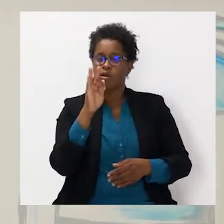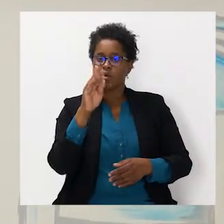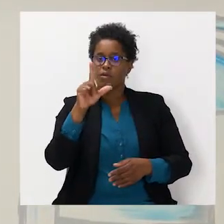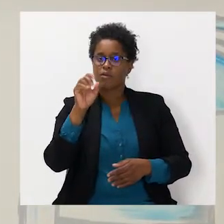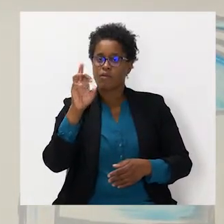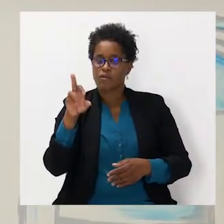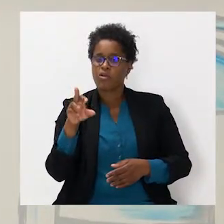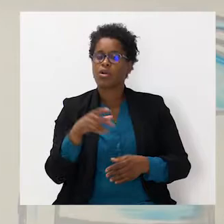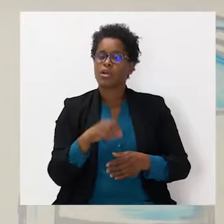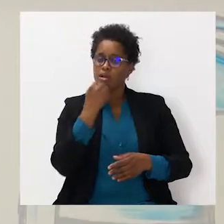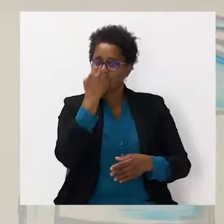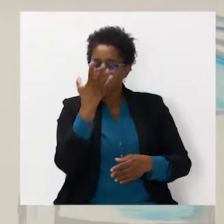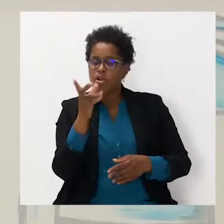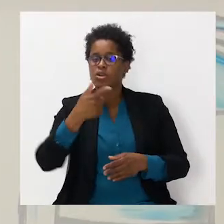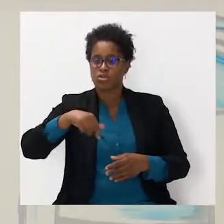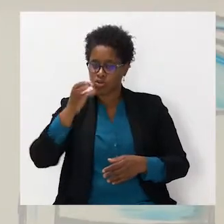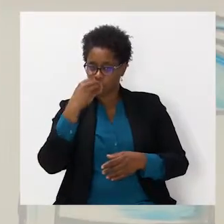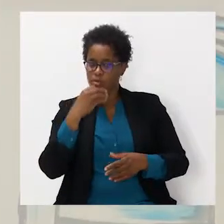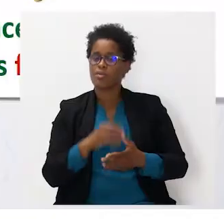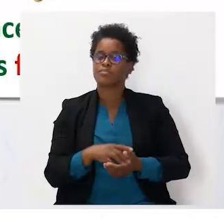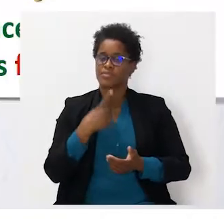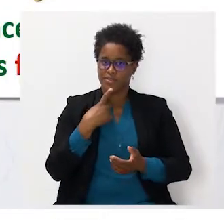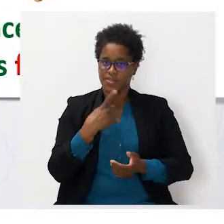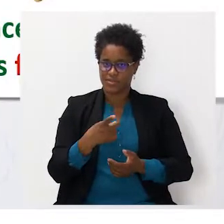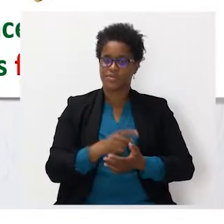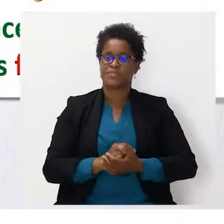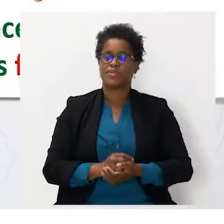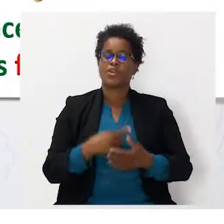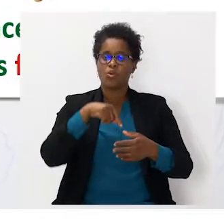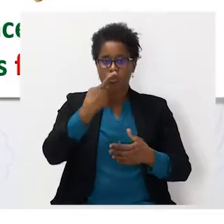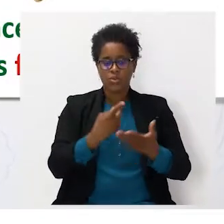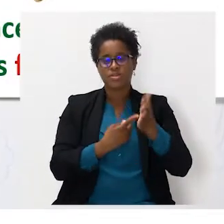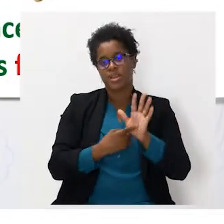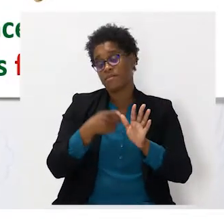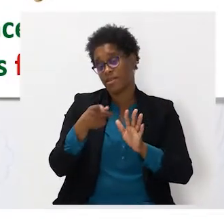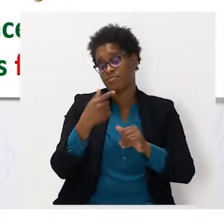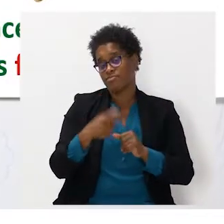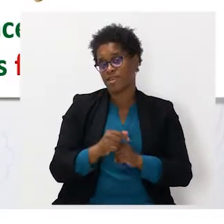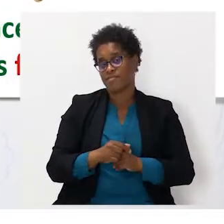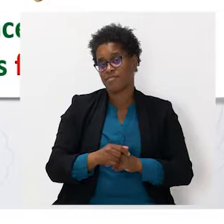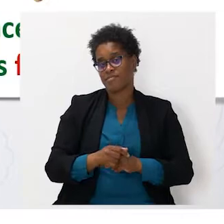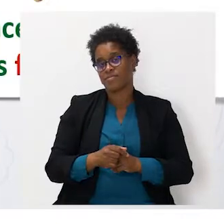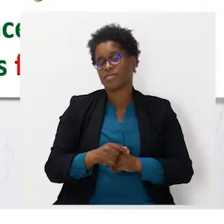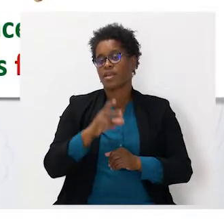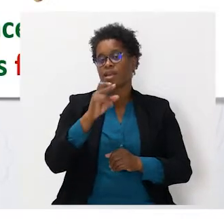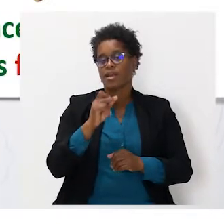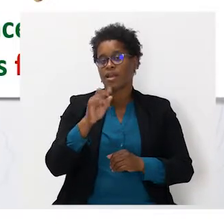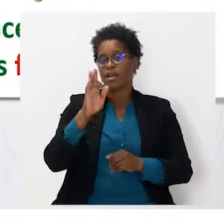planta. Entendidos? Vamos ver outro exemplo. Aqui temos a